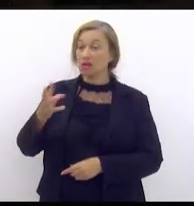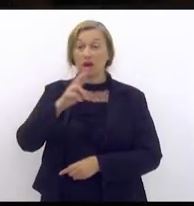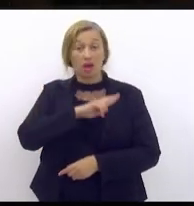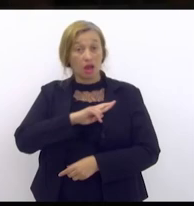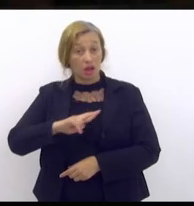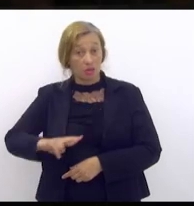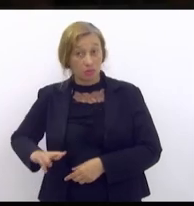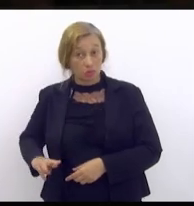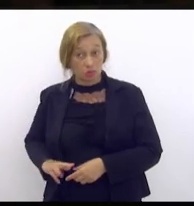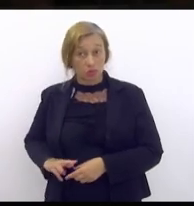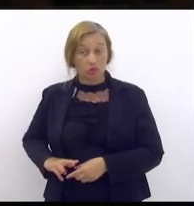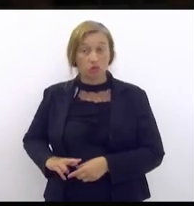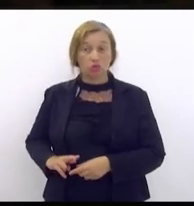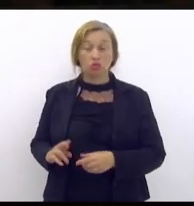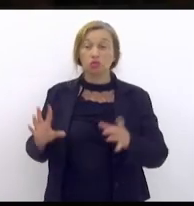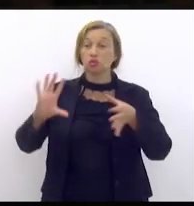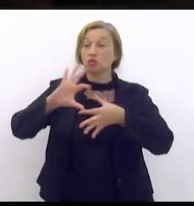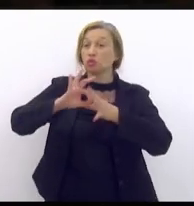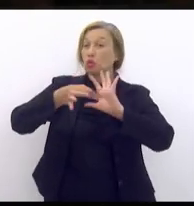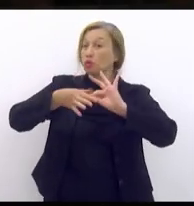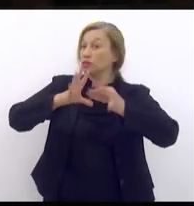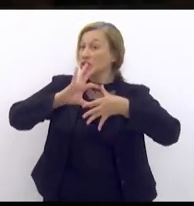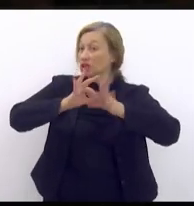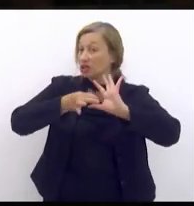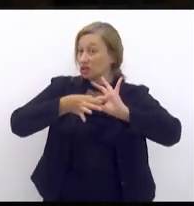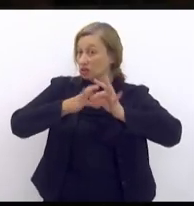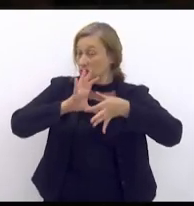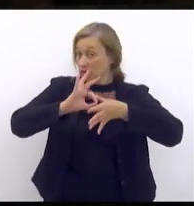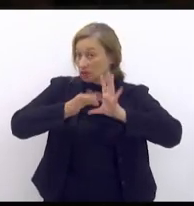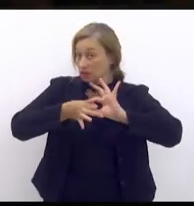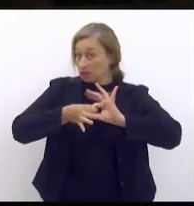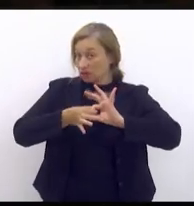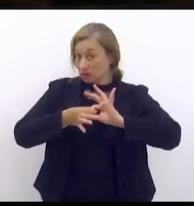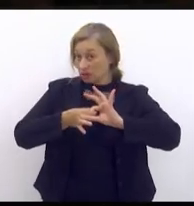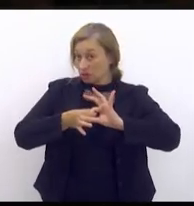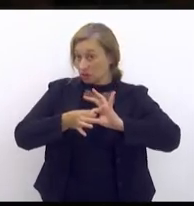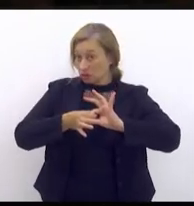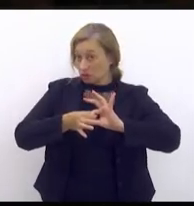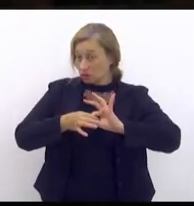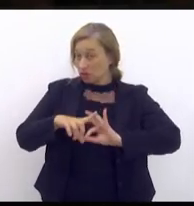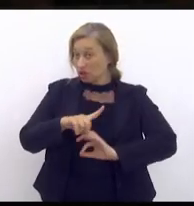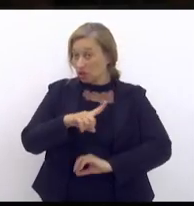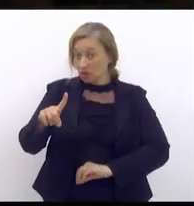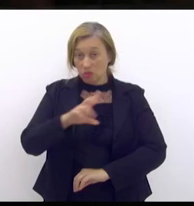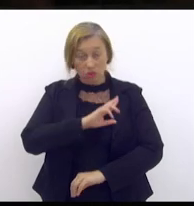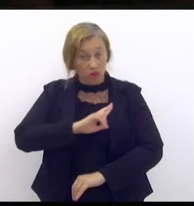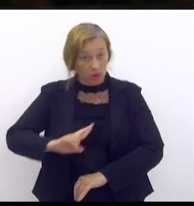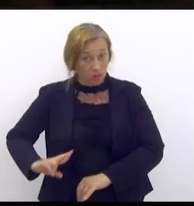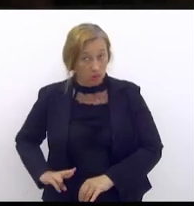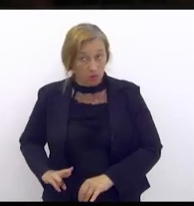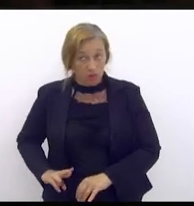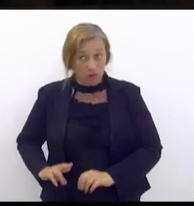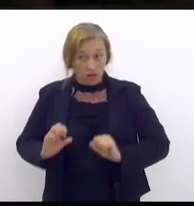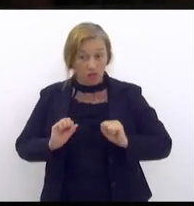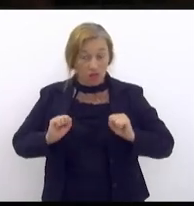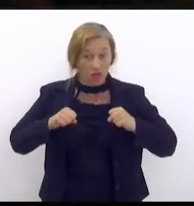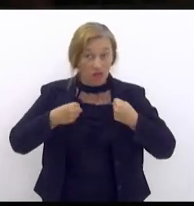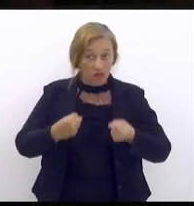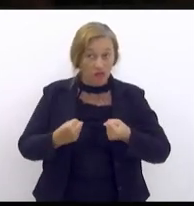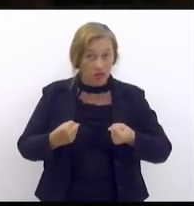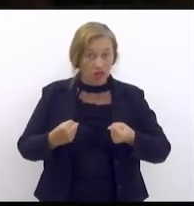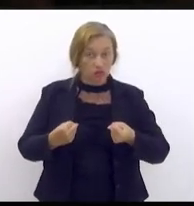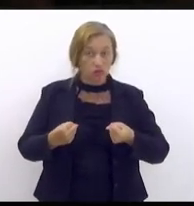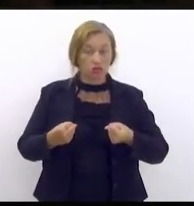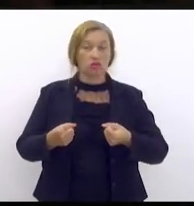República no contexto da res pública, a defesa da coisa